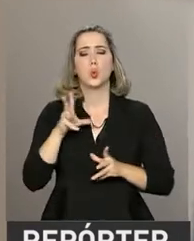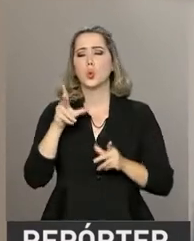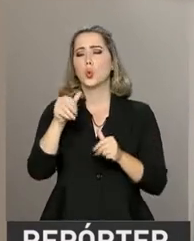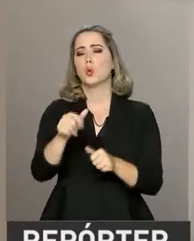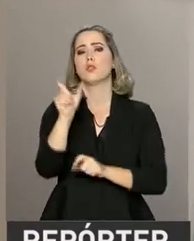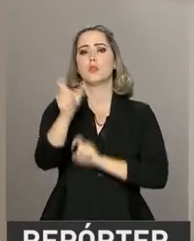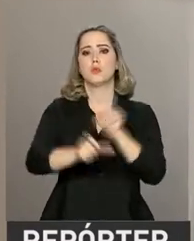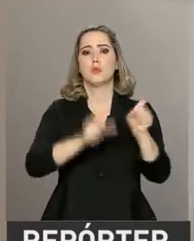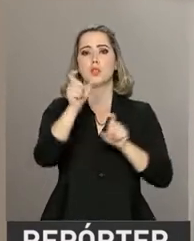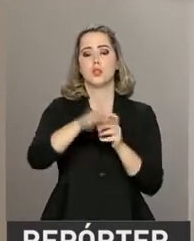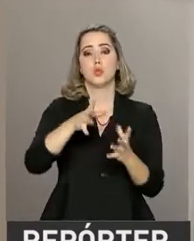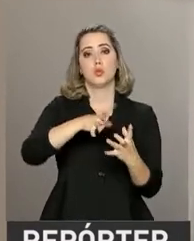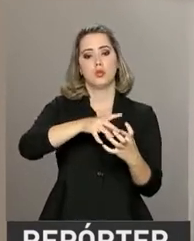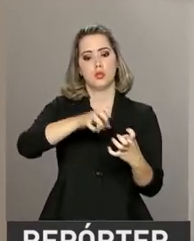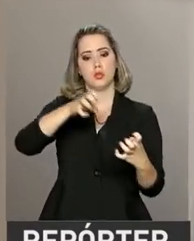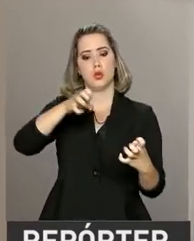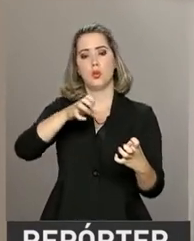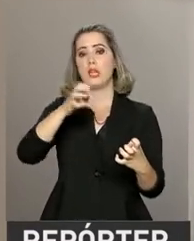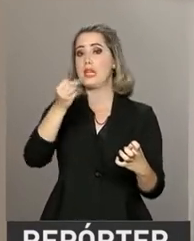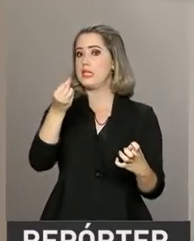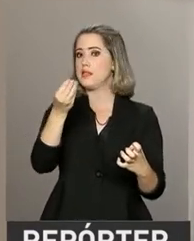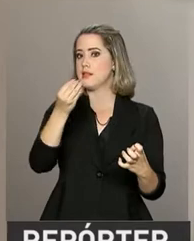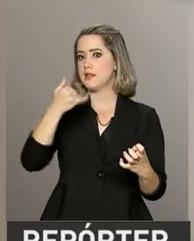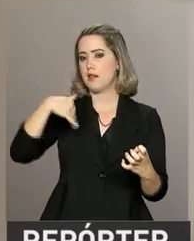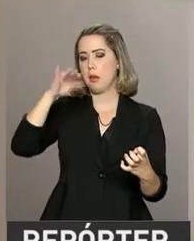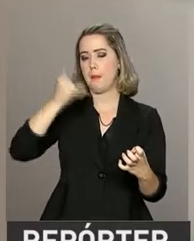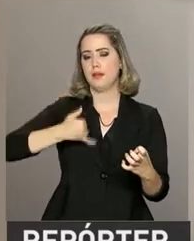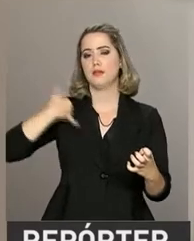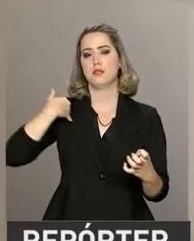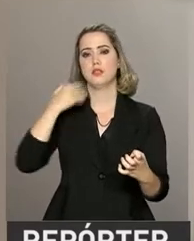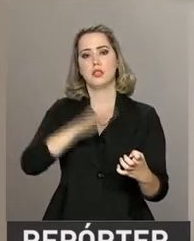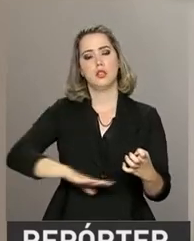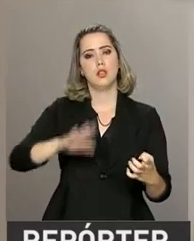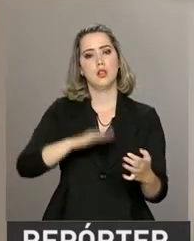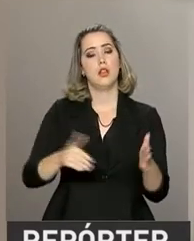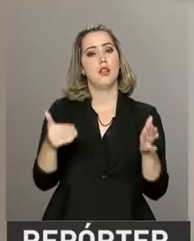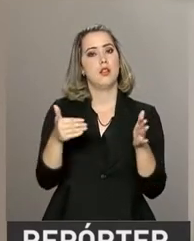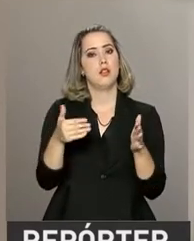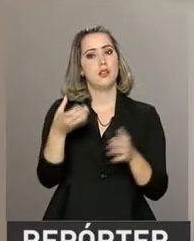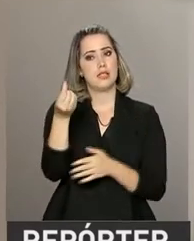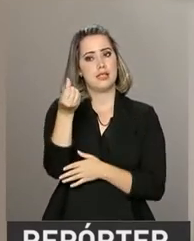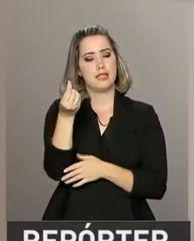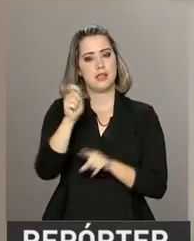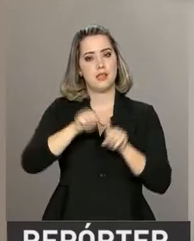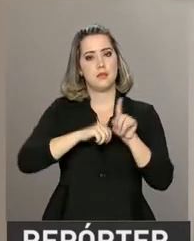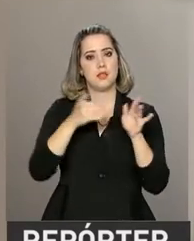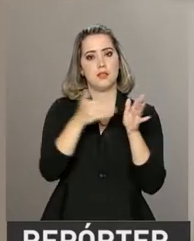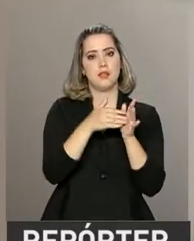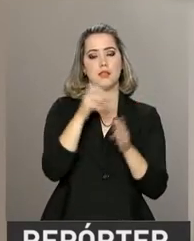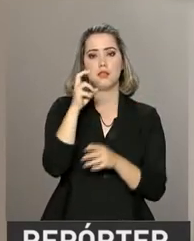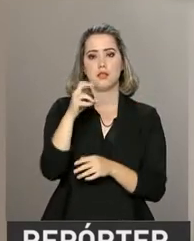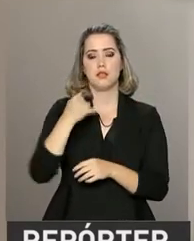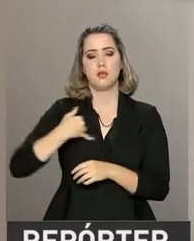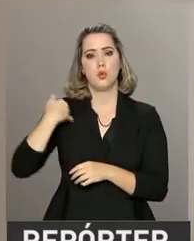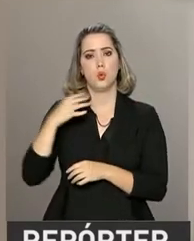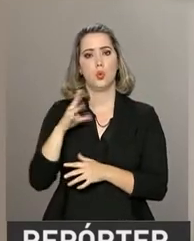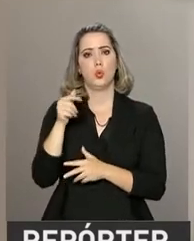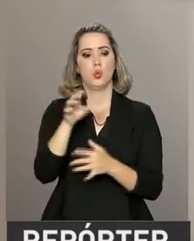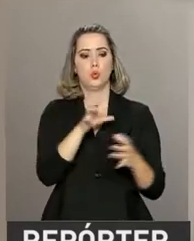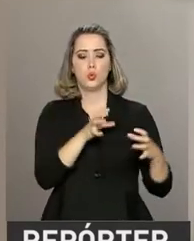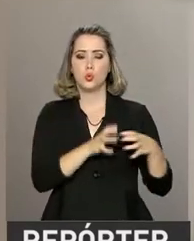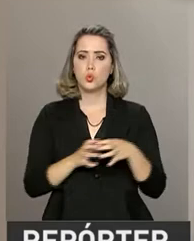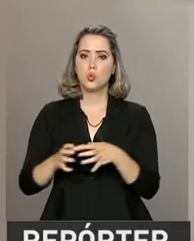os idosos mais crianças de cinco anos todos os grupos de risco